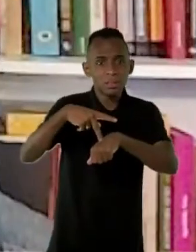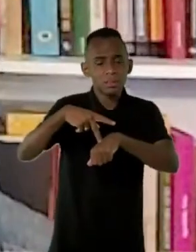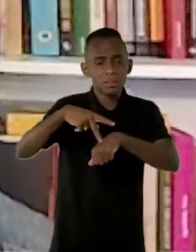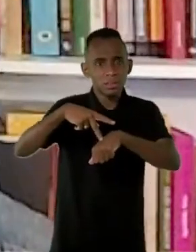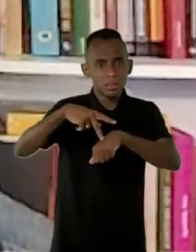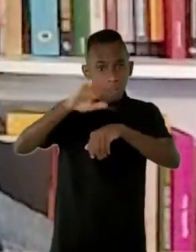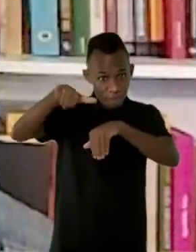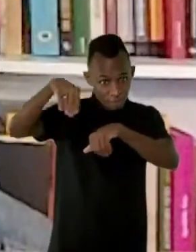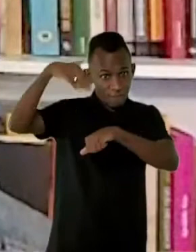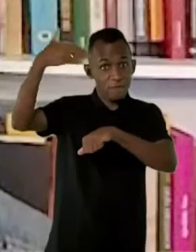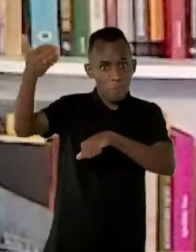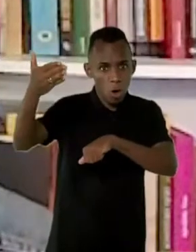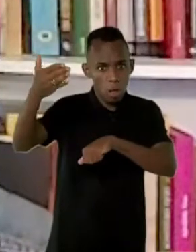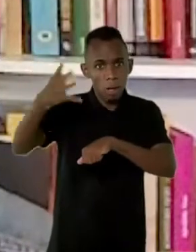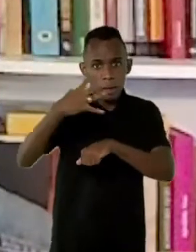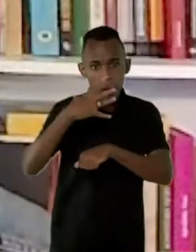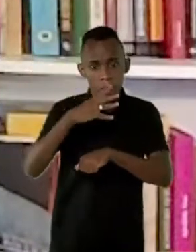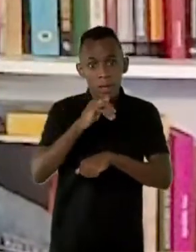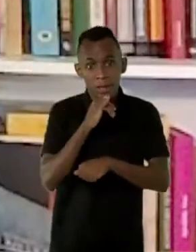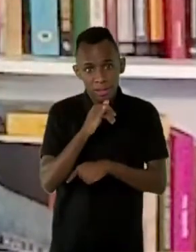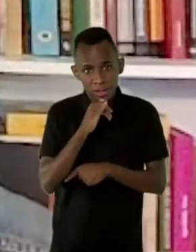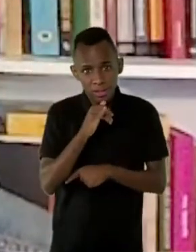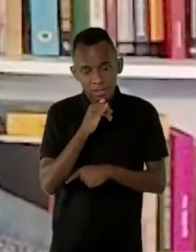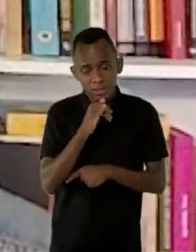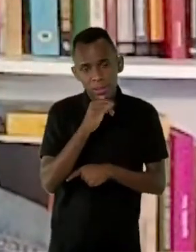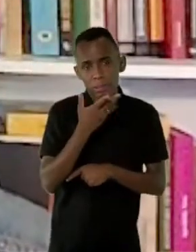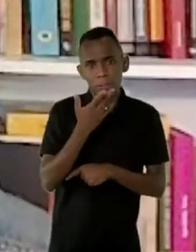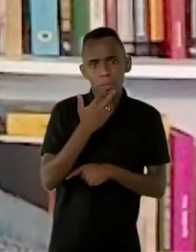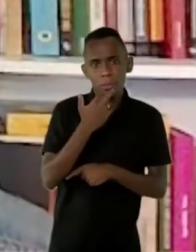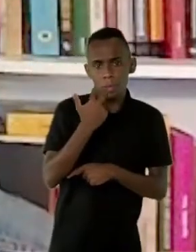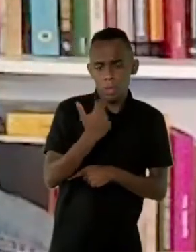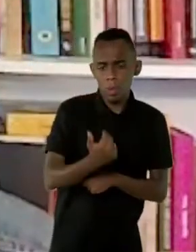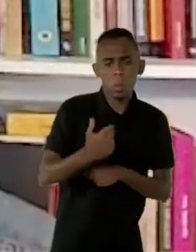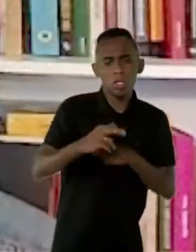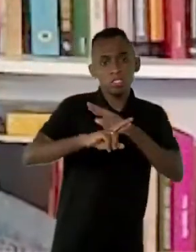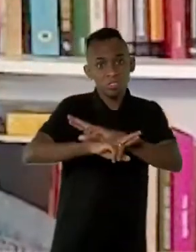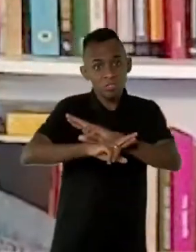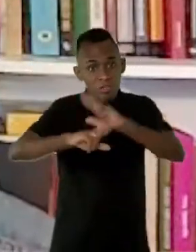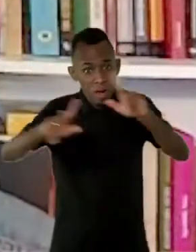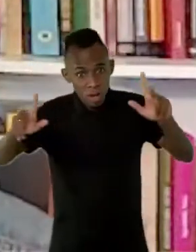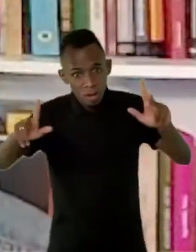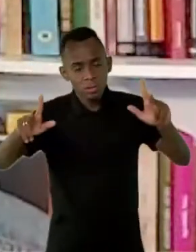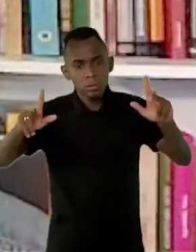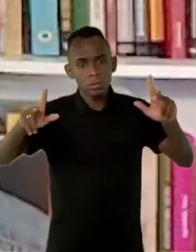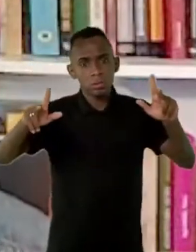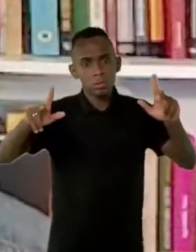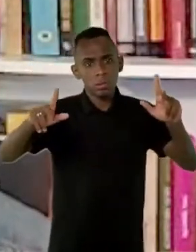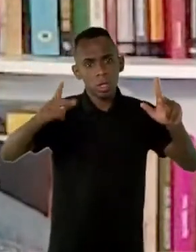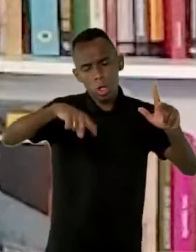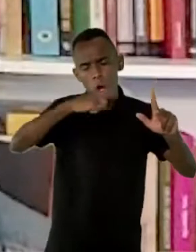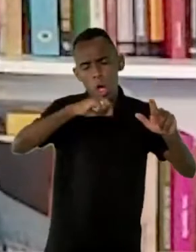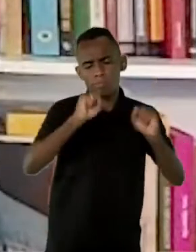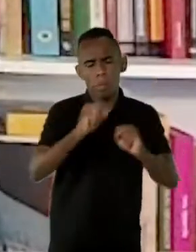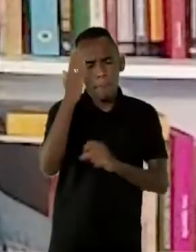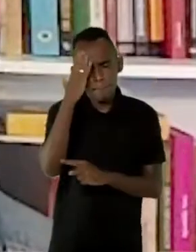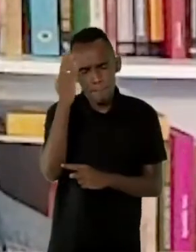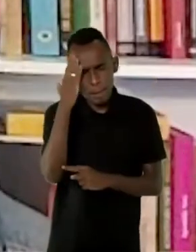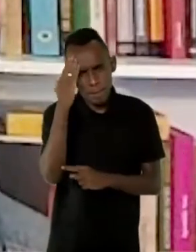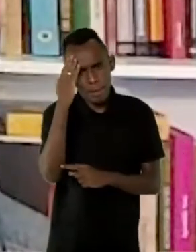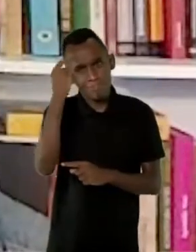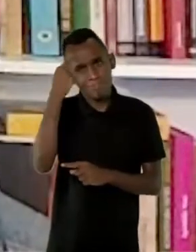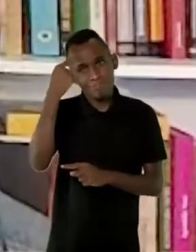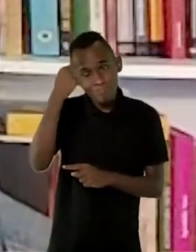tomar com a linguagem diferente, muito diferente do que a gente possa pensar, né, do